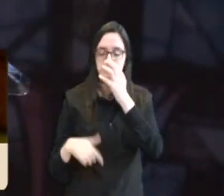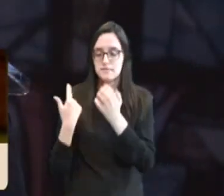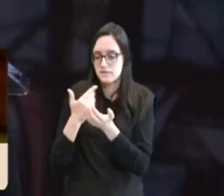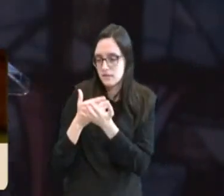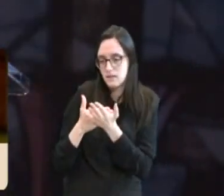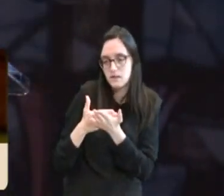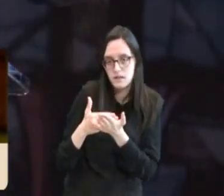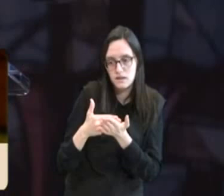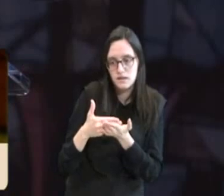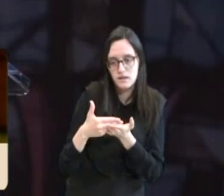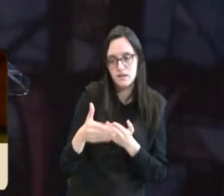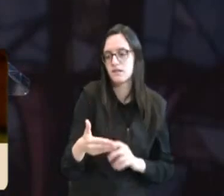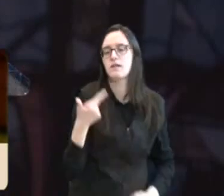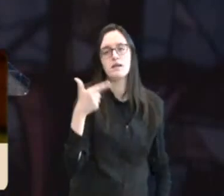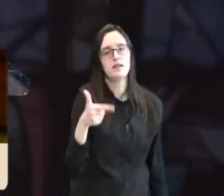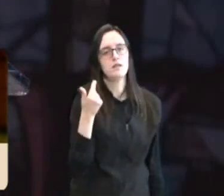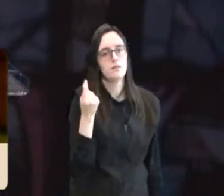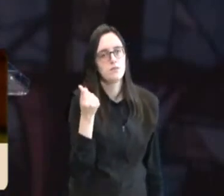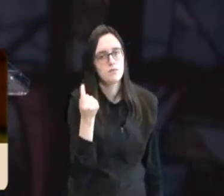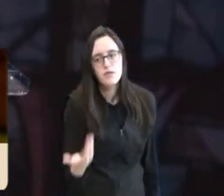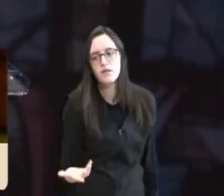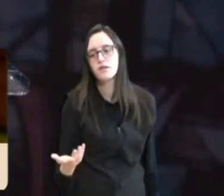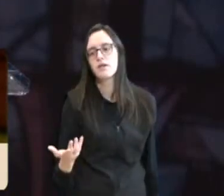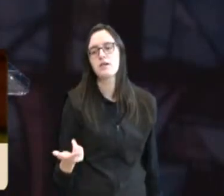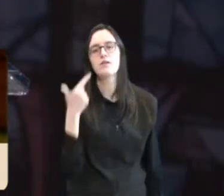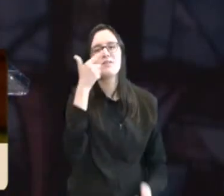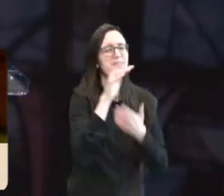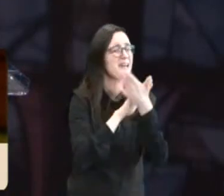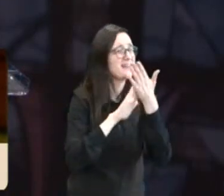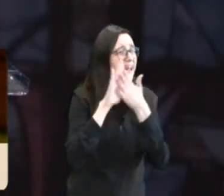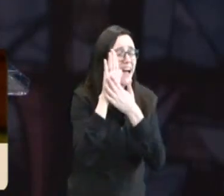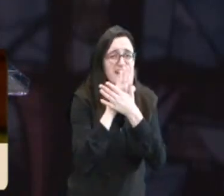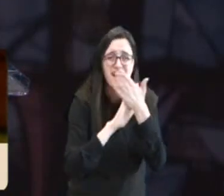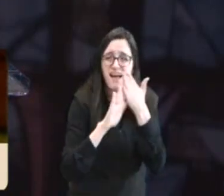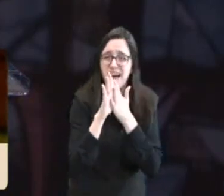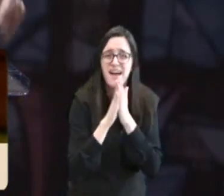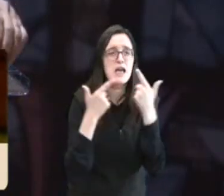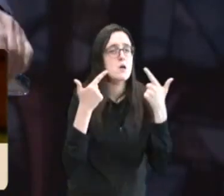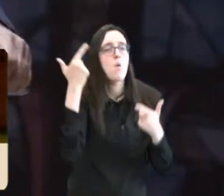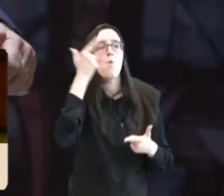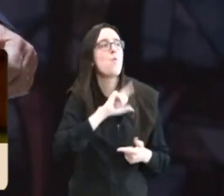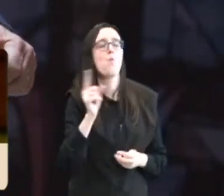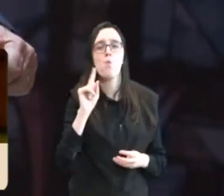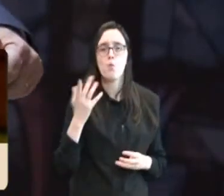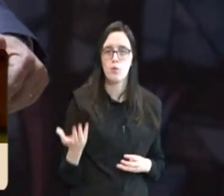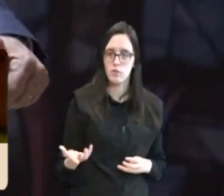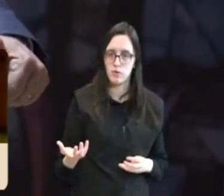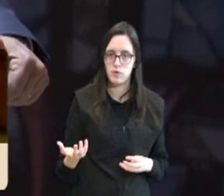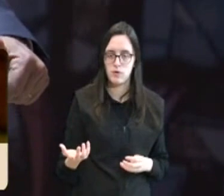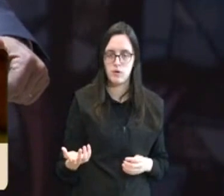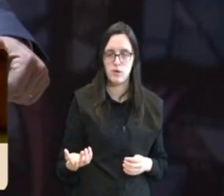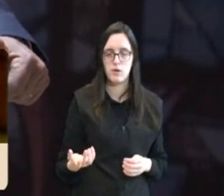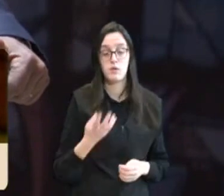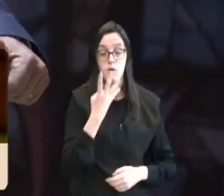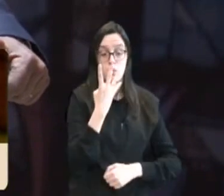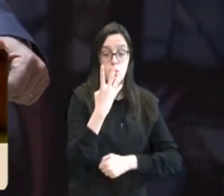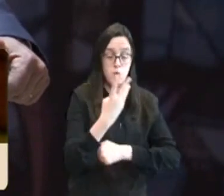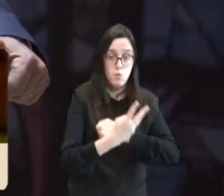obra, sem dinheiro, sem nada, sem condições, em 4